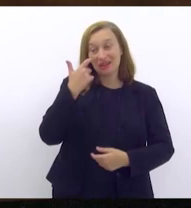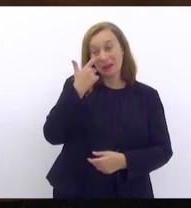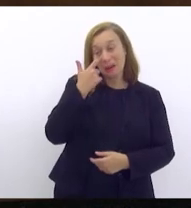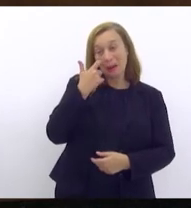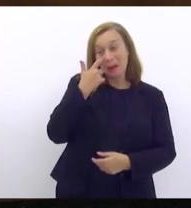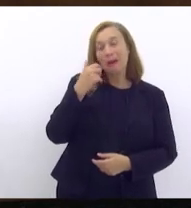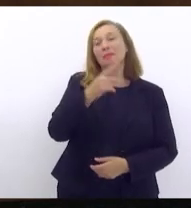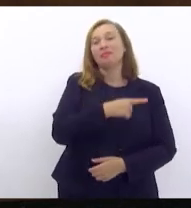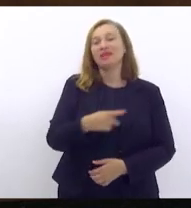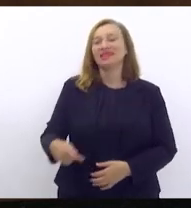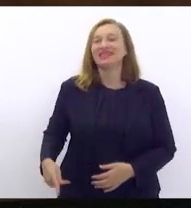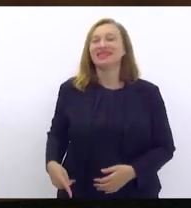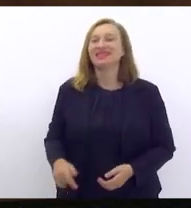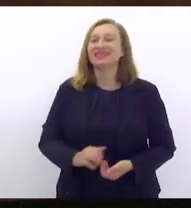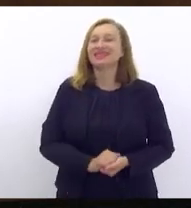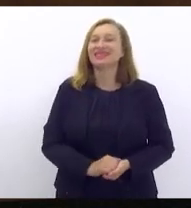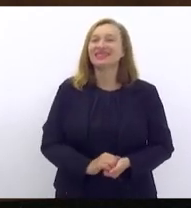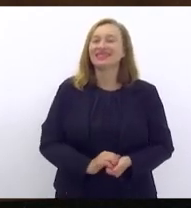Presidente,